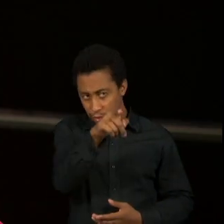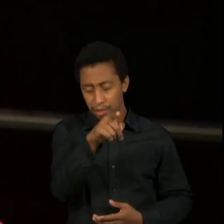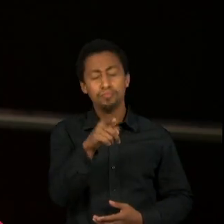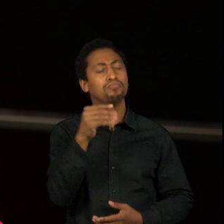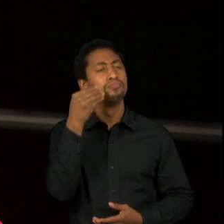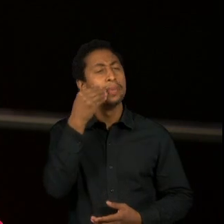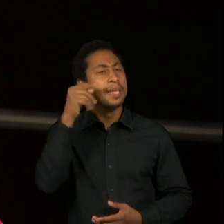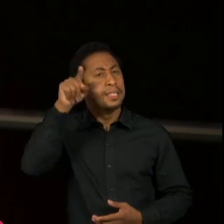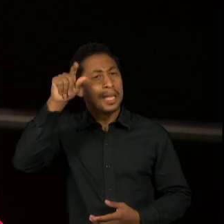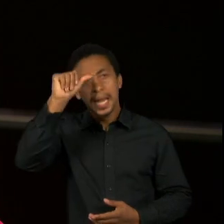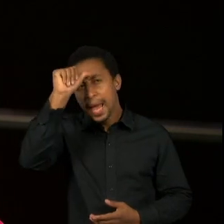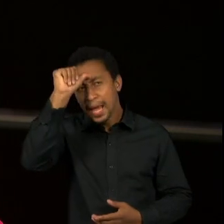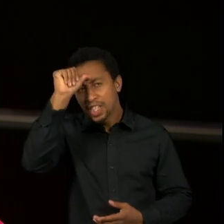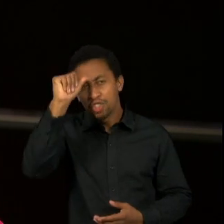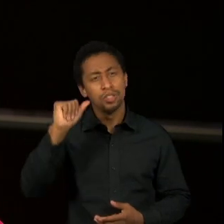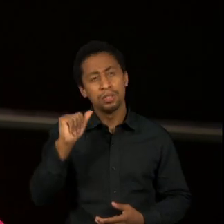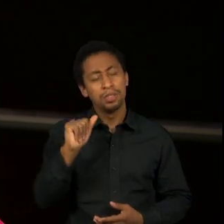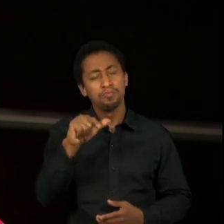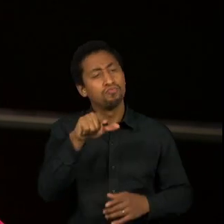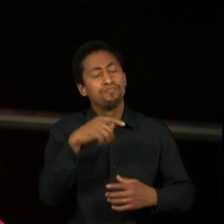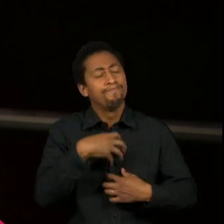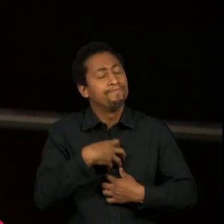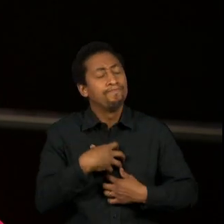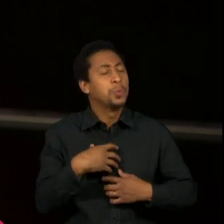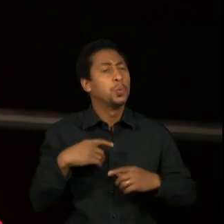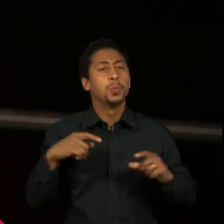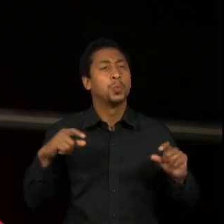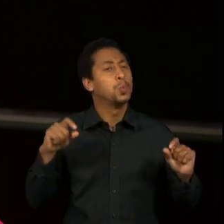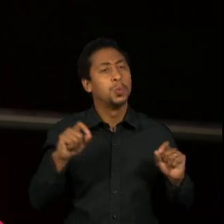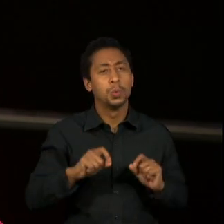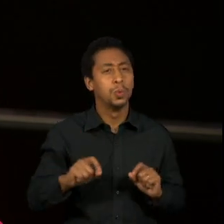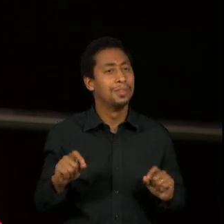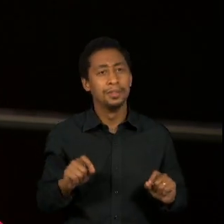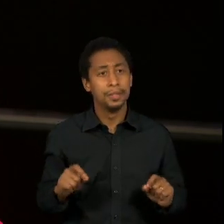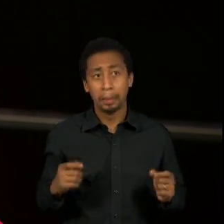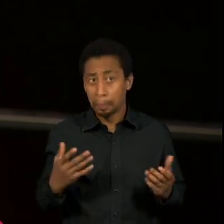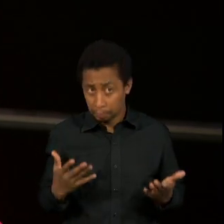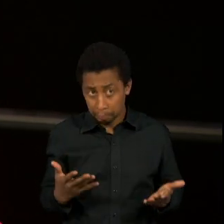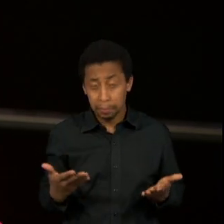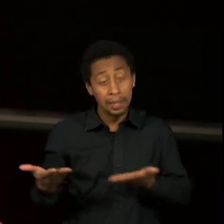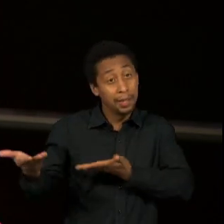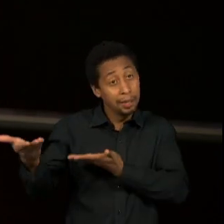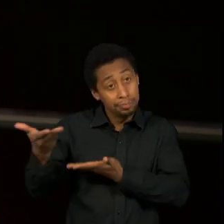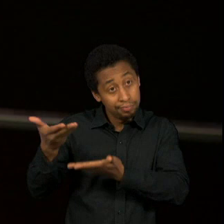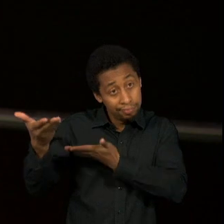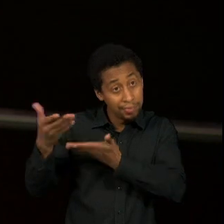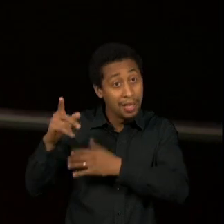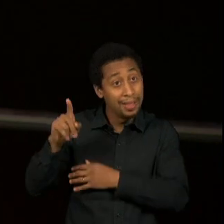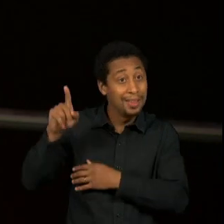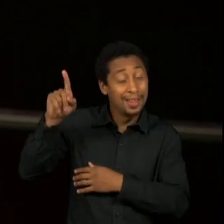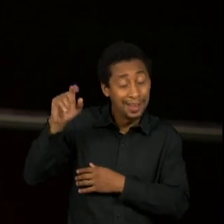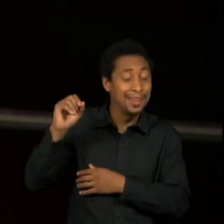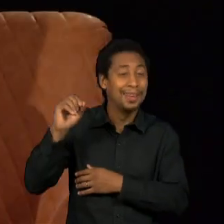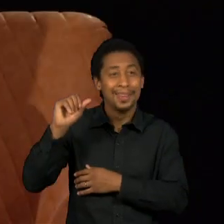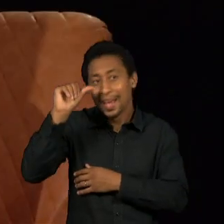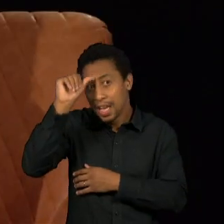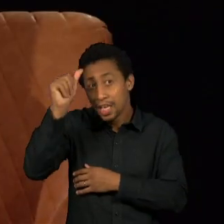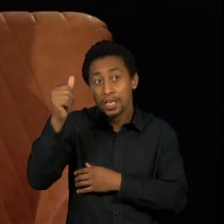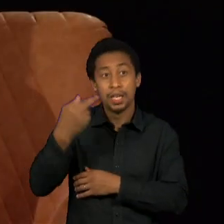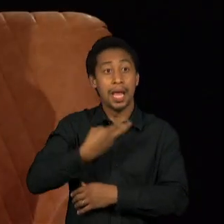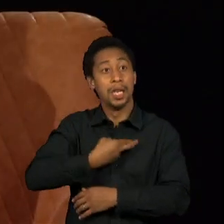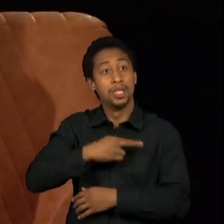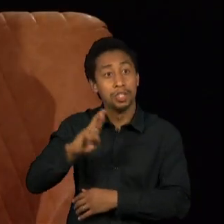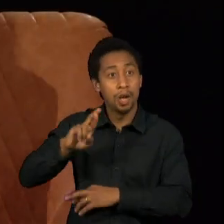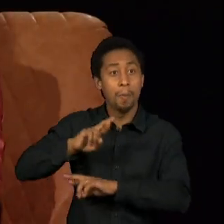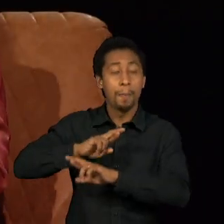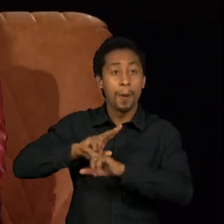toda com esse envolvimento profundo com a Índia, com as religiões orientais te trouxe?